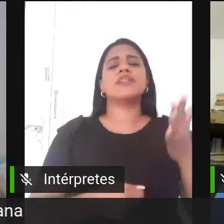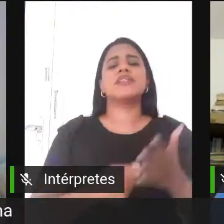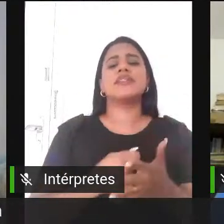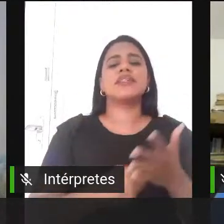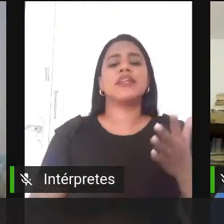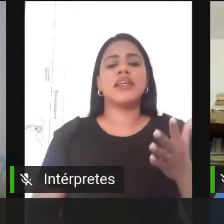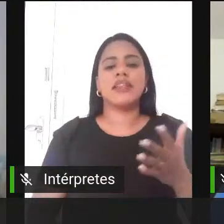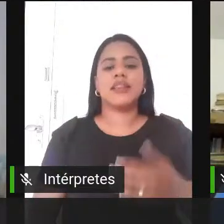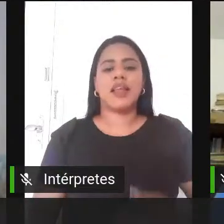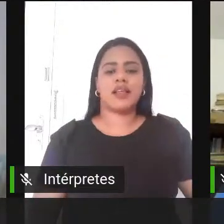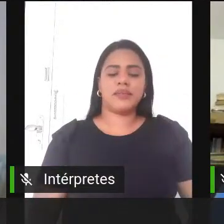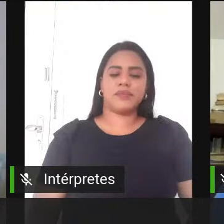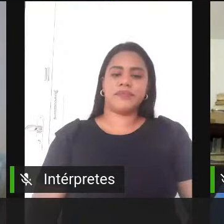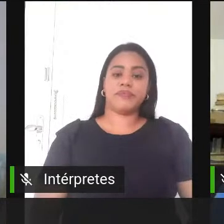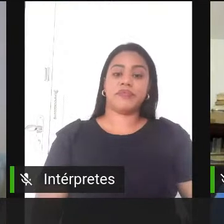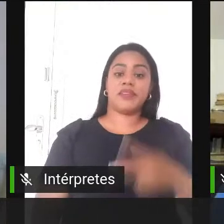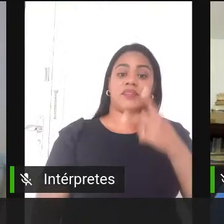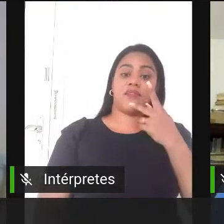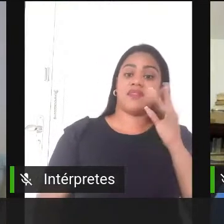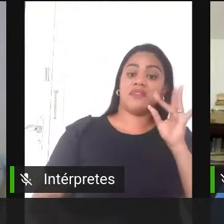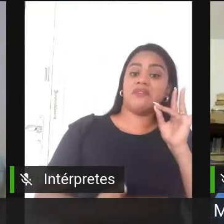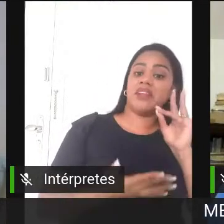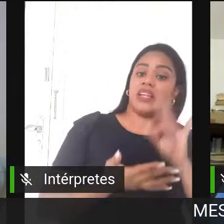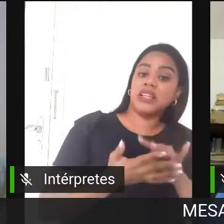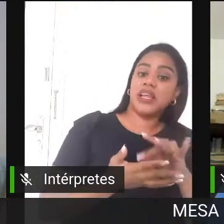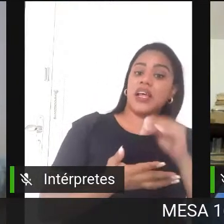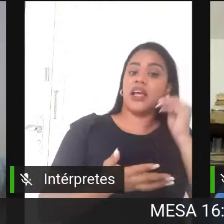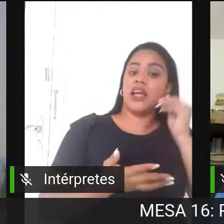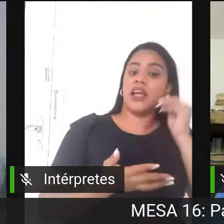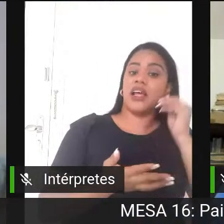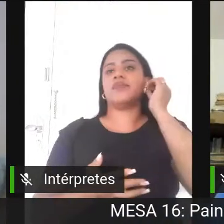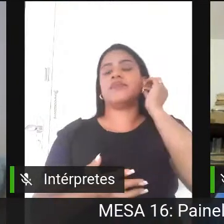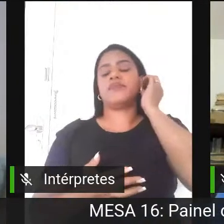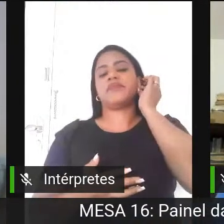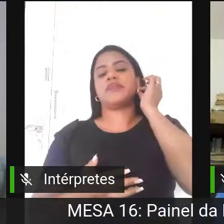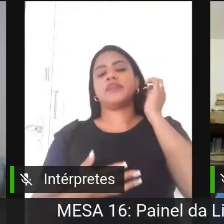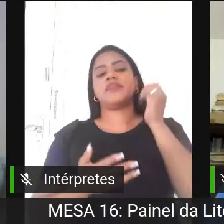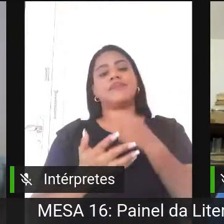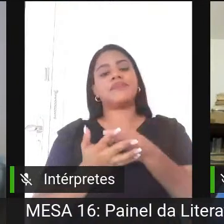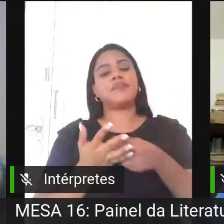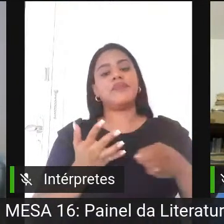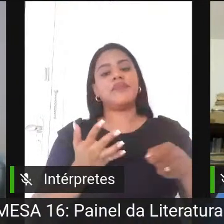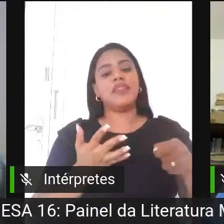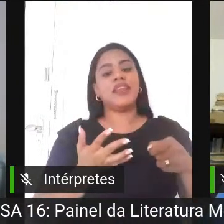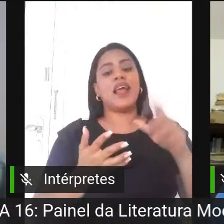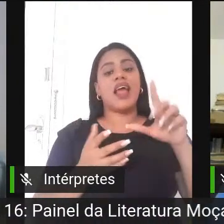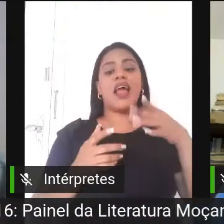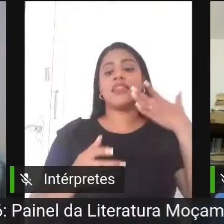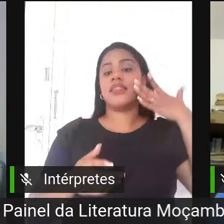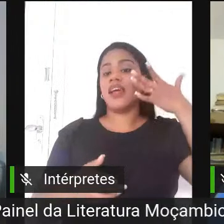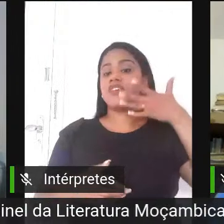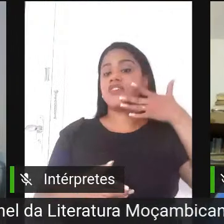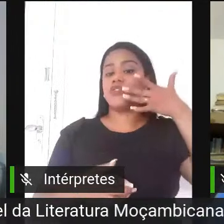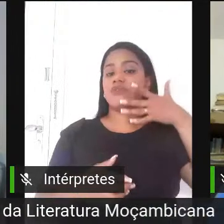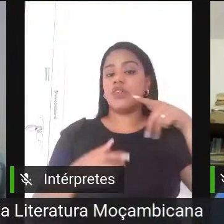minha percepção de que a sua escrita é uma narrativa sobre lugares e sobre as circunstâncias.